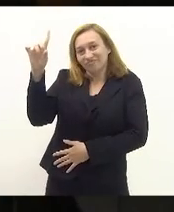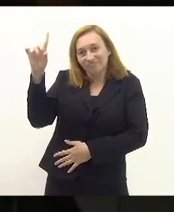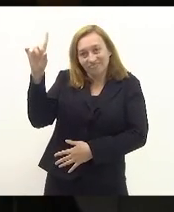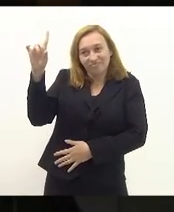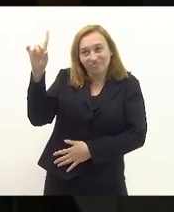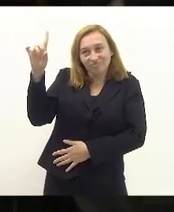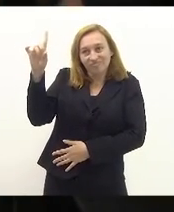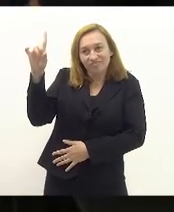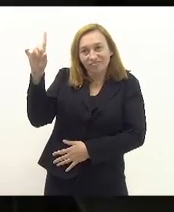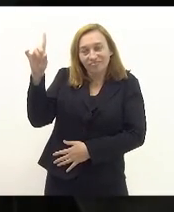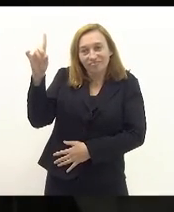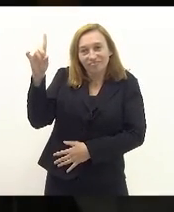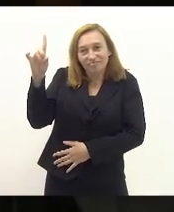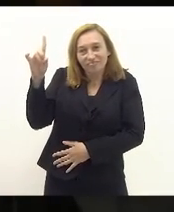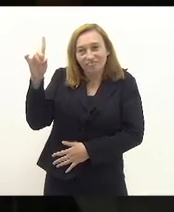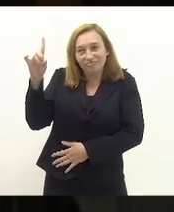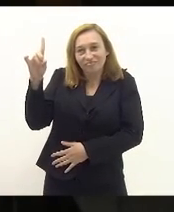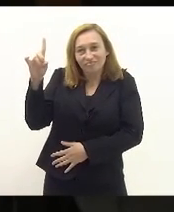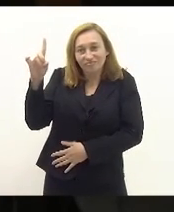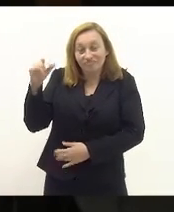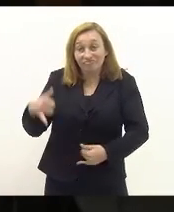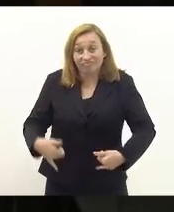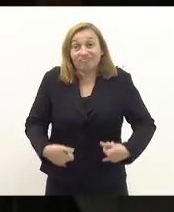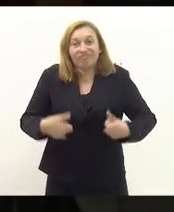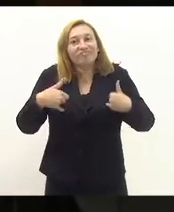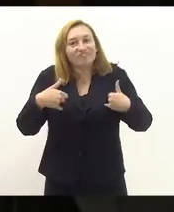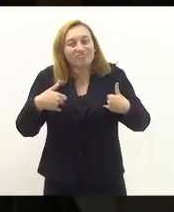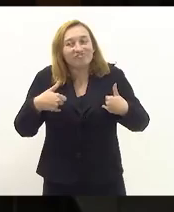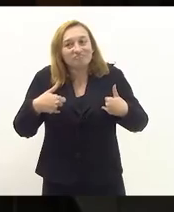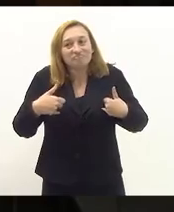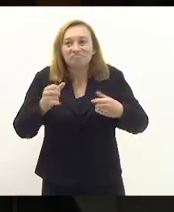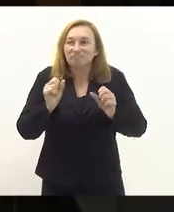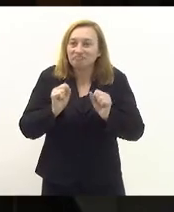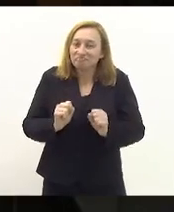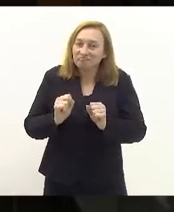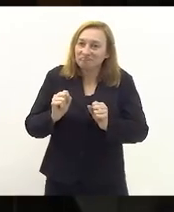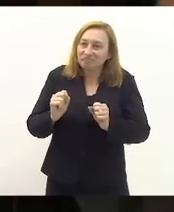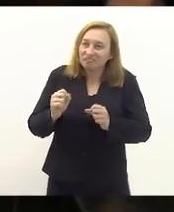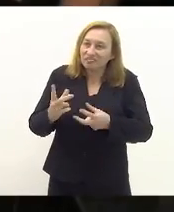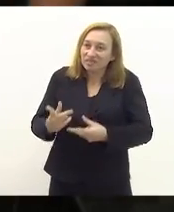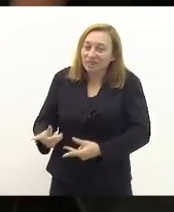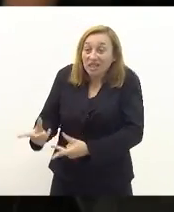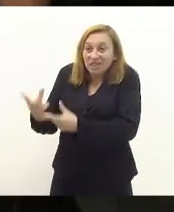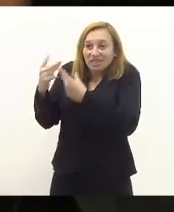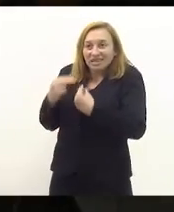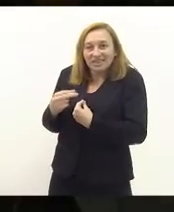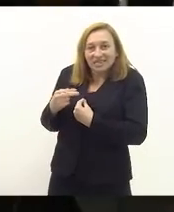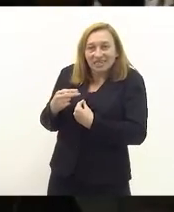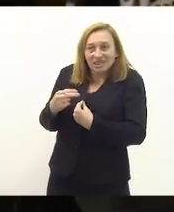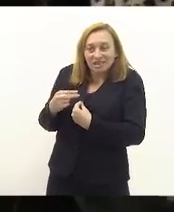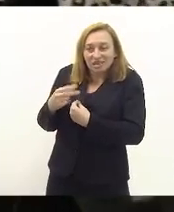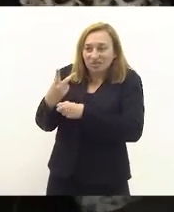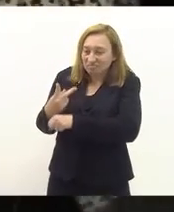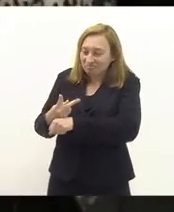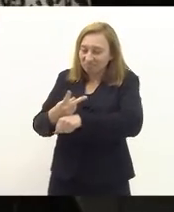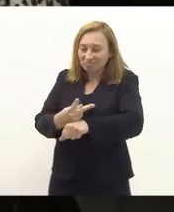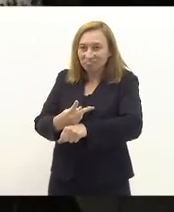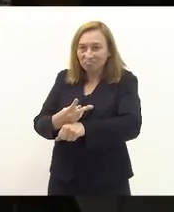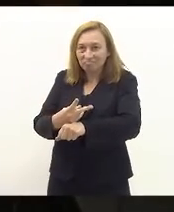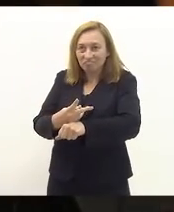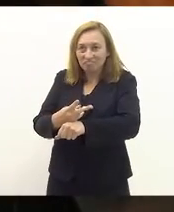por ter o privilégio de poder ser contemplado com essa com a maior honraria do